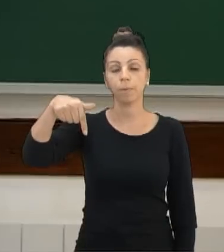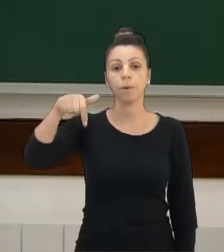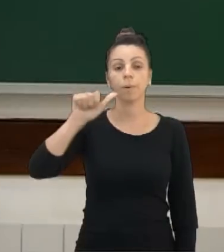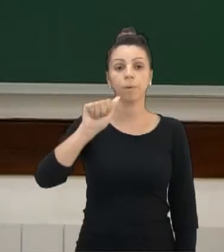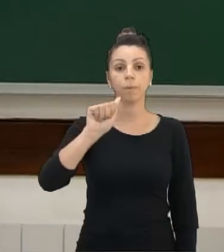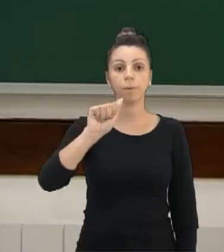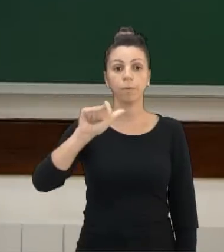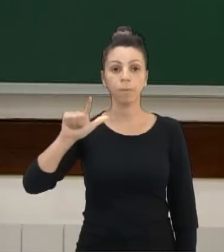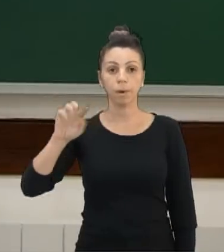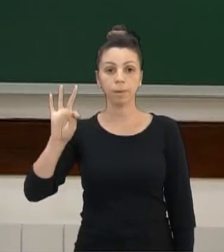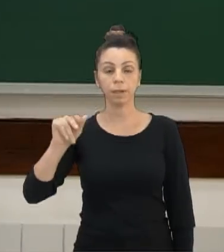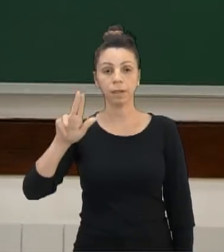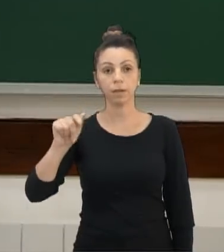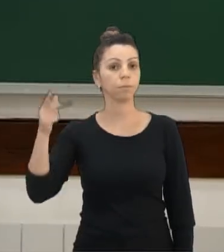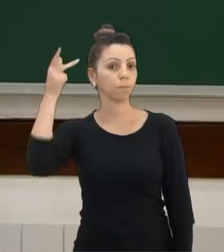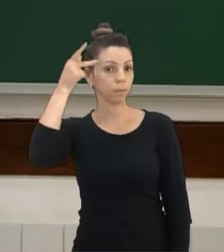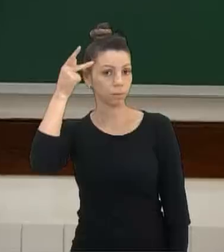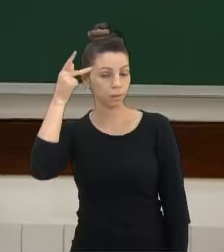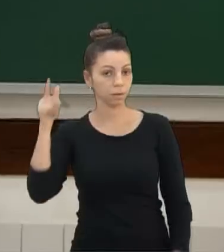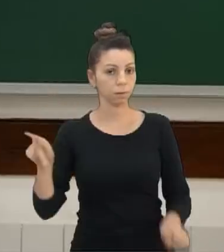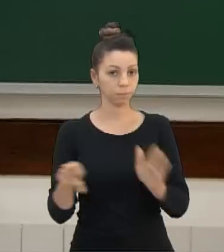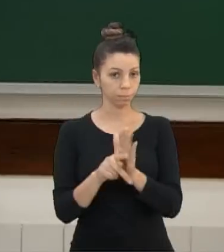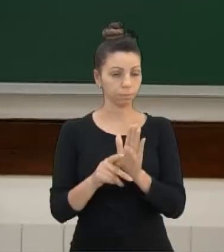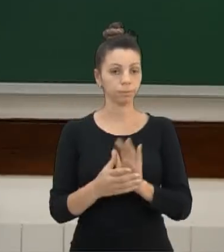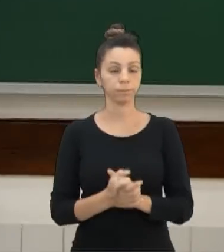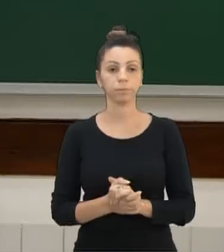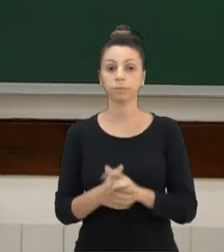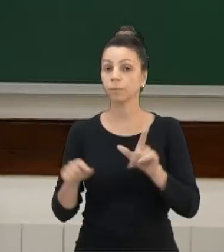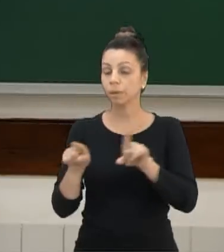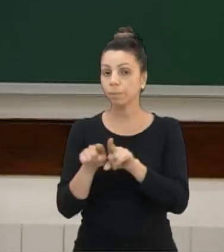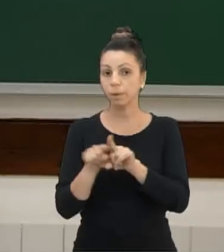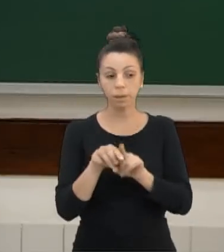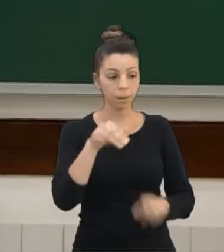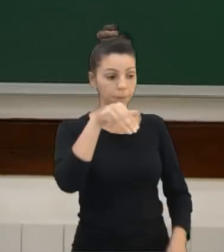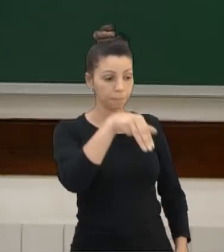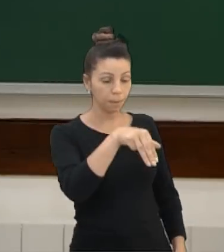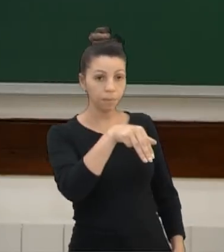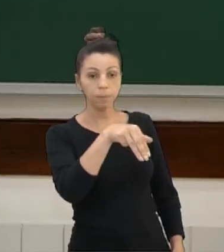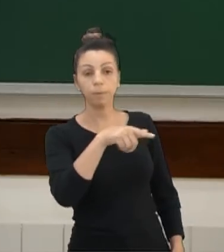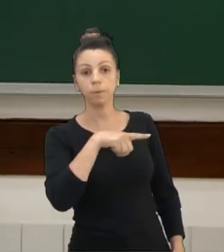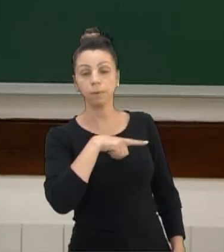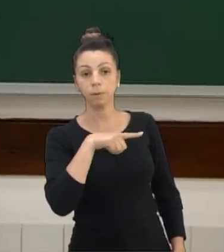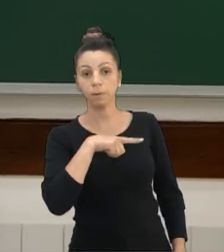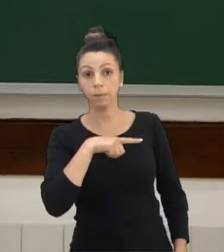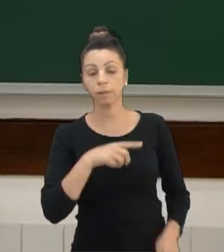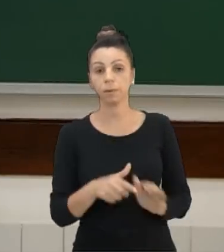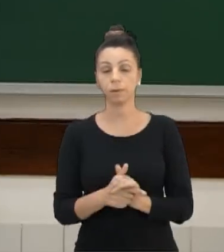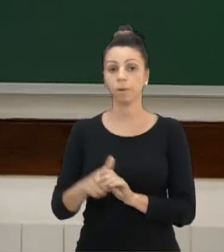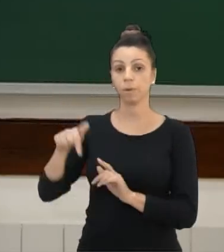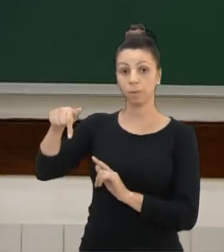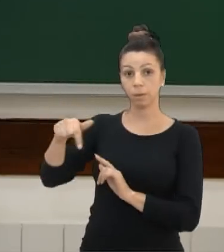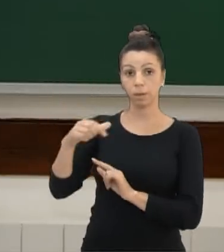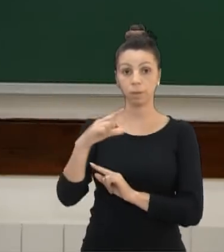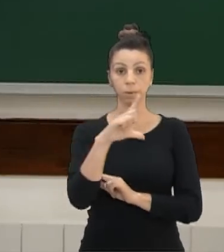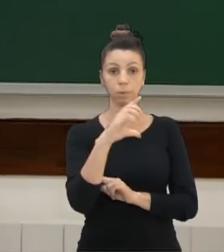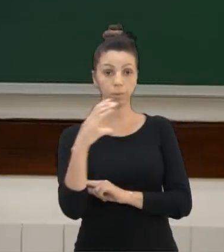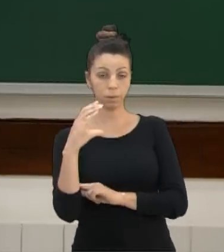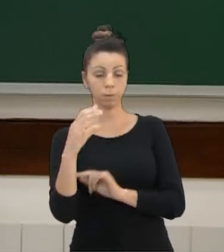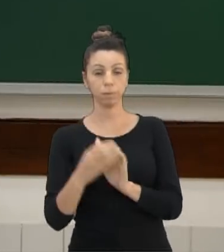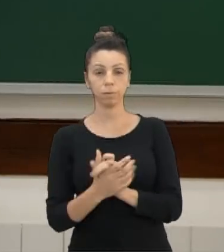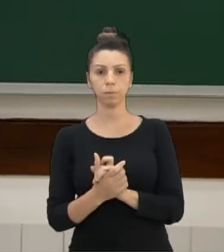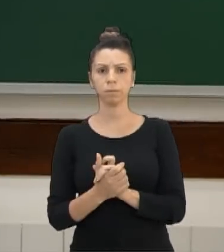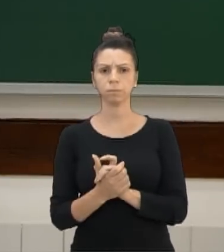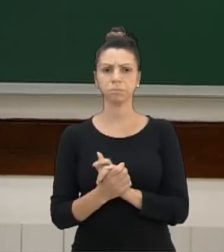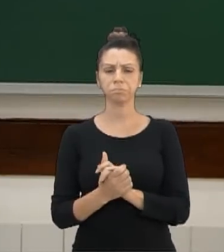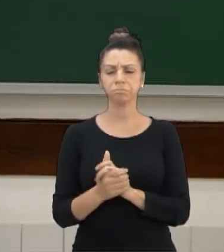medidas que também têm base em metros, como o quarteirão e o lote colonial. Você deve estar acostumado com essa medida